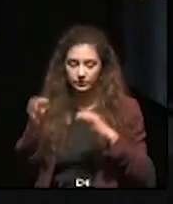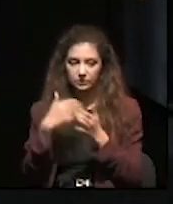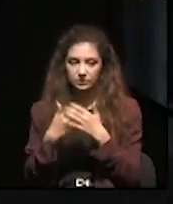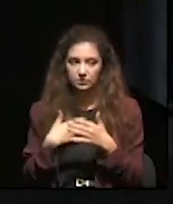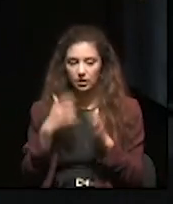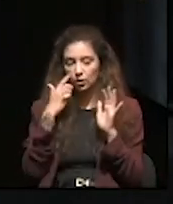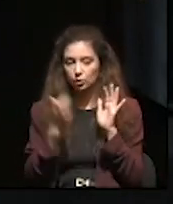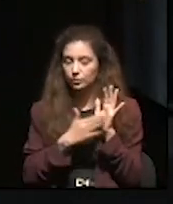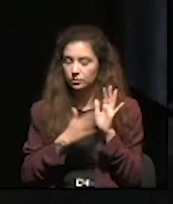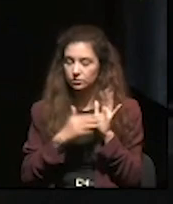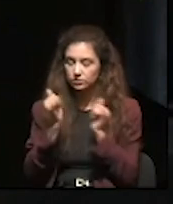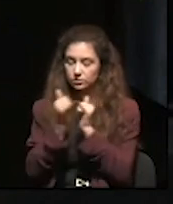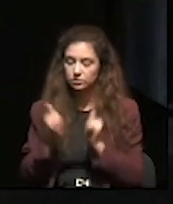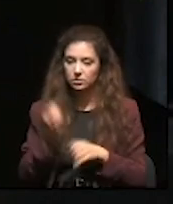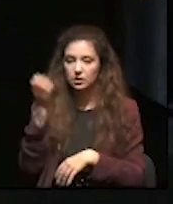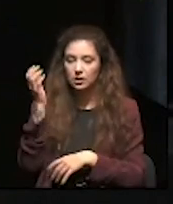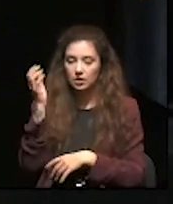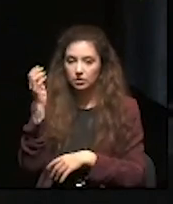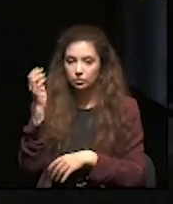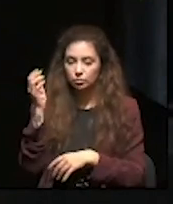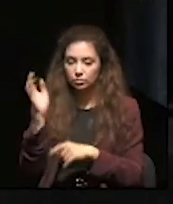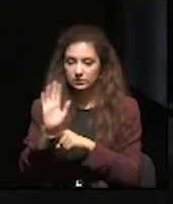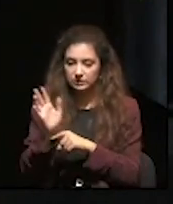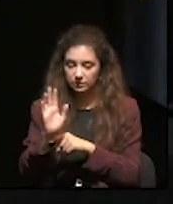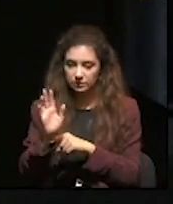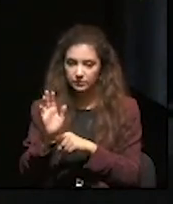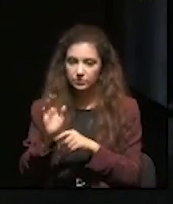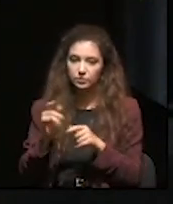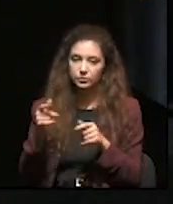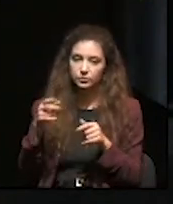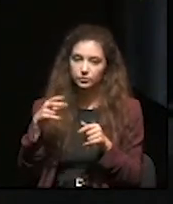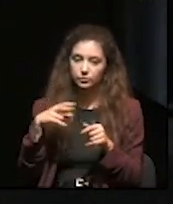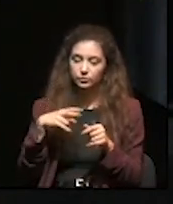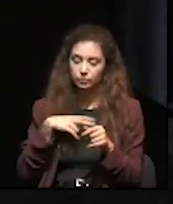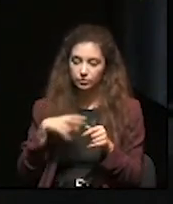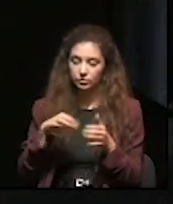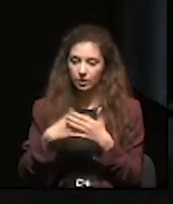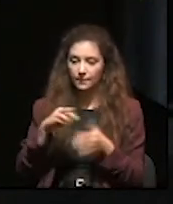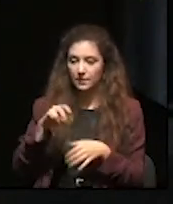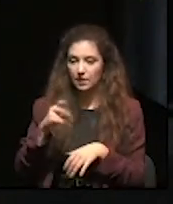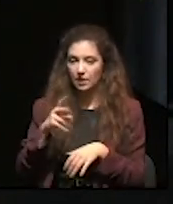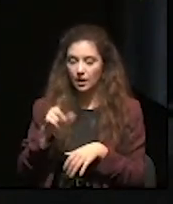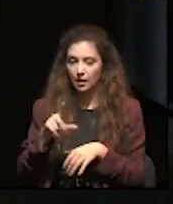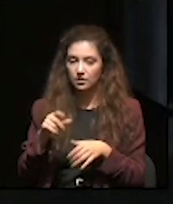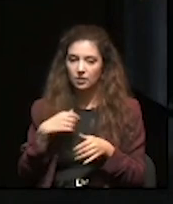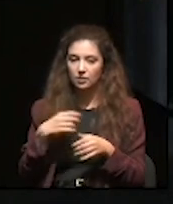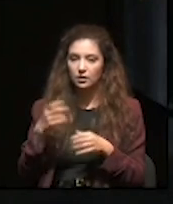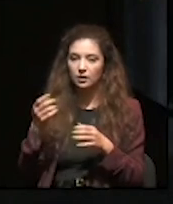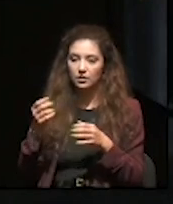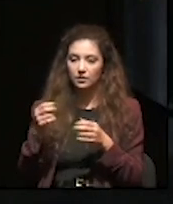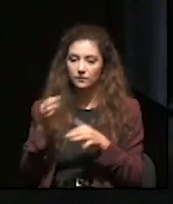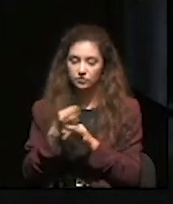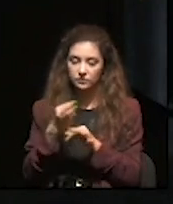reconhecimento internacional inédito do cinema português pela atribuição do prémio de melhor realização a Miguel Gomes no Festival de Cannes, que o